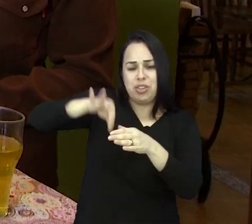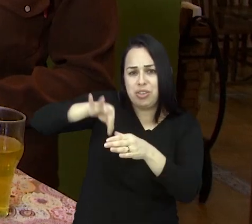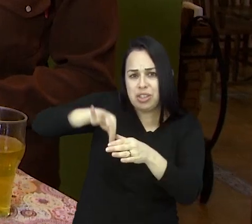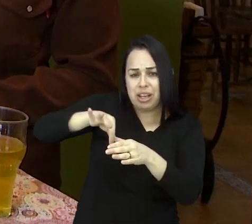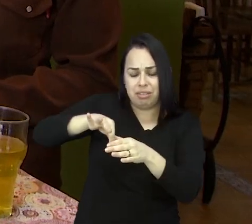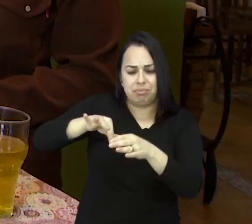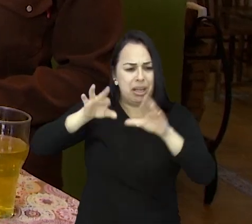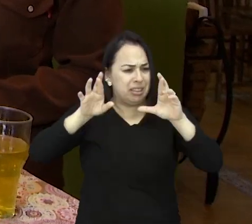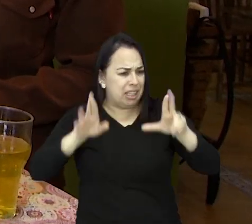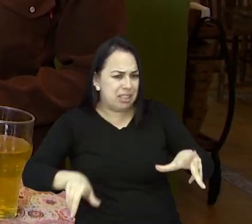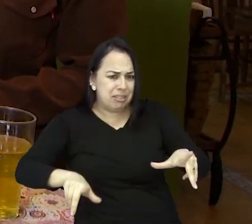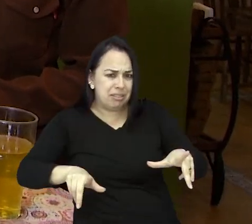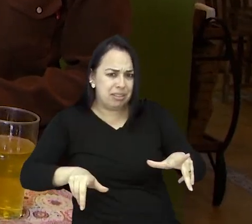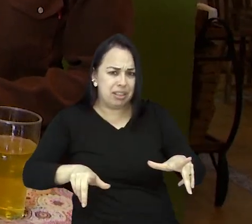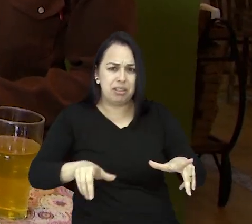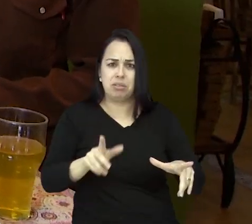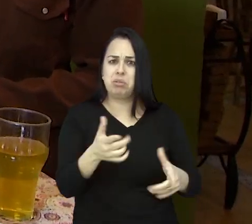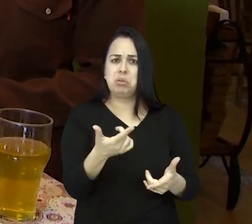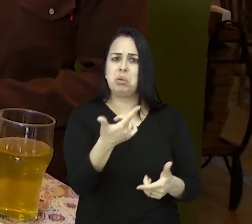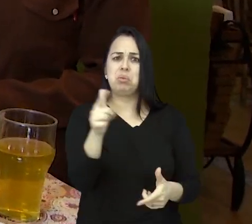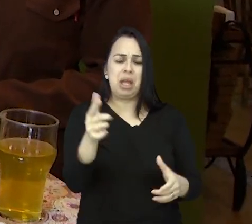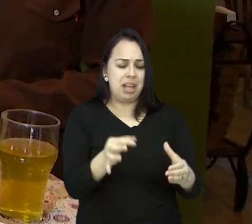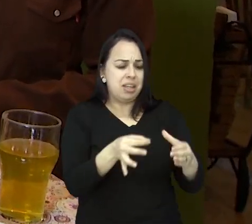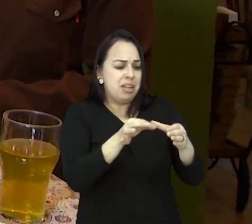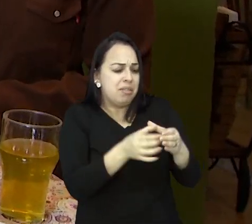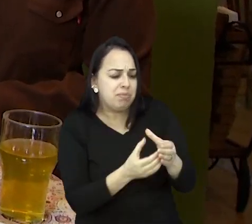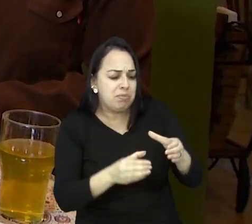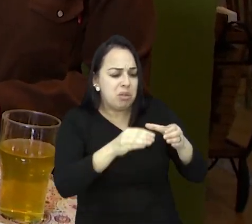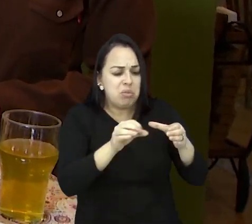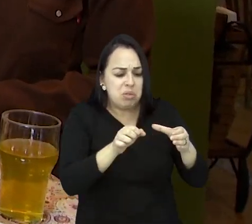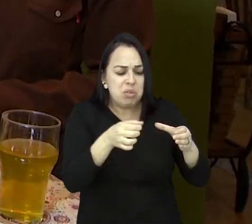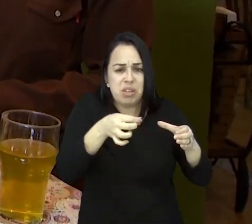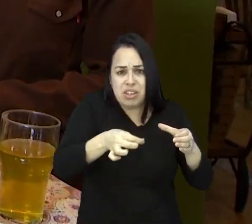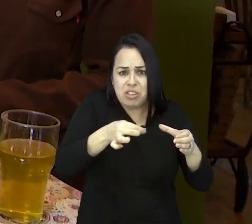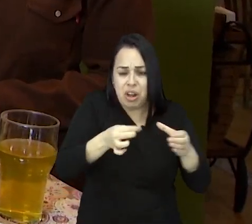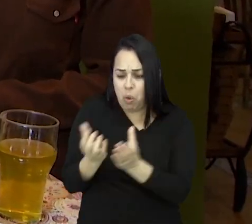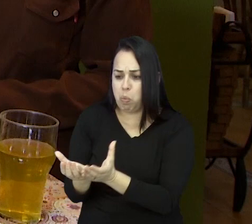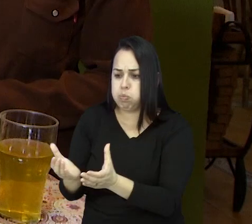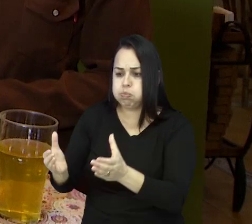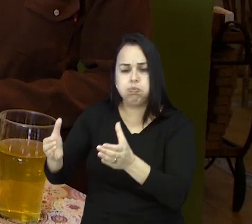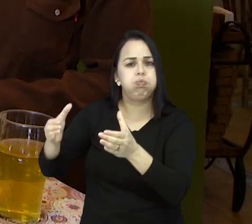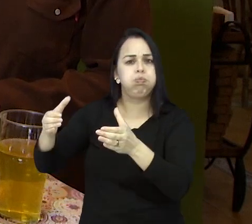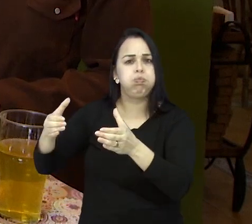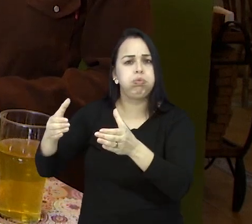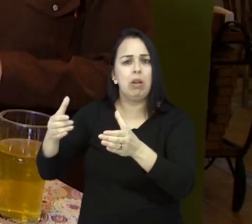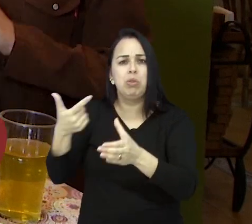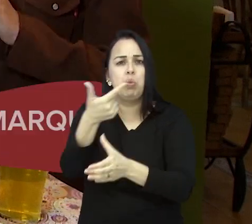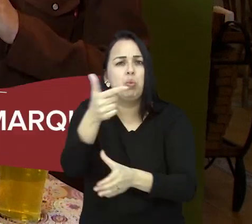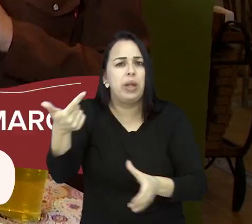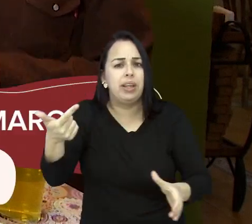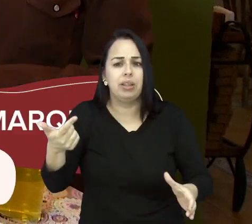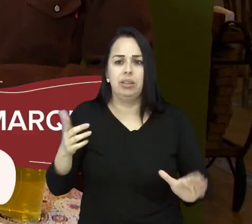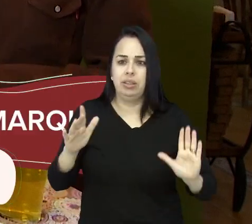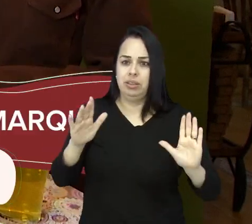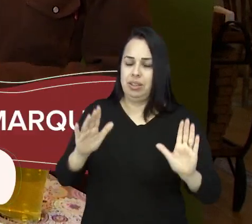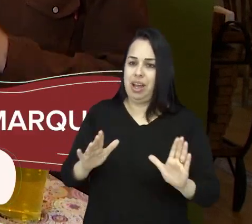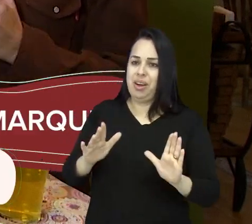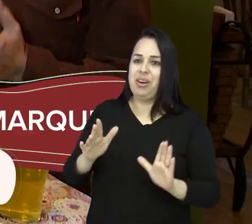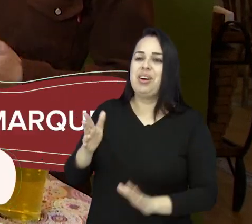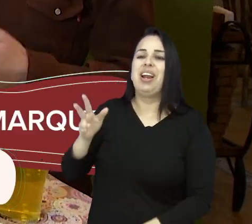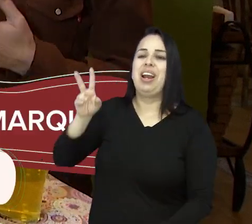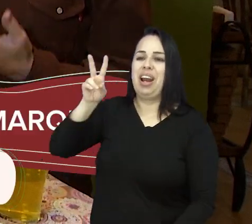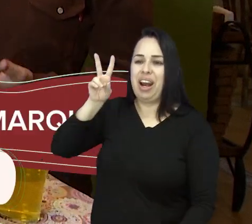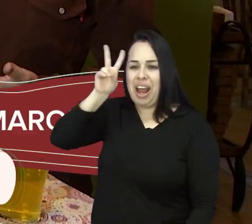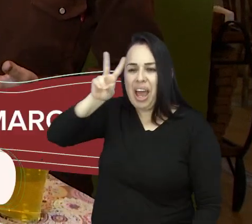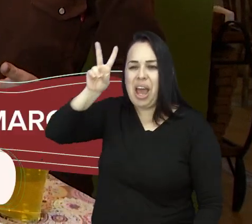porque tá muito diferente, eu não tô vendo aquela xícara de chá, não tô vendo um bule. Explica pra gente o que tem aqui, Raquel. O chá da vovó com